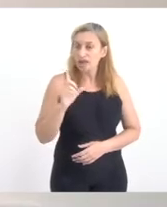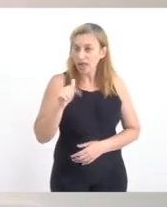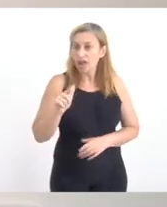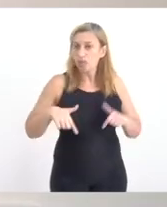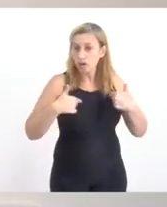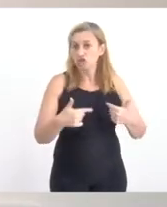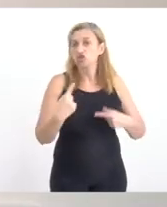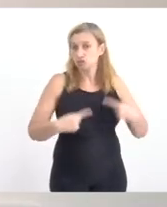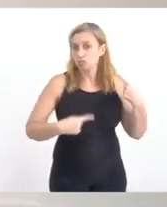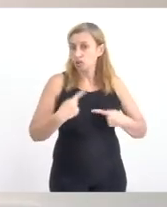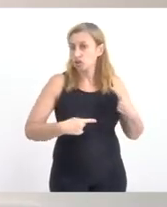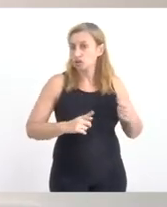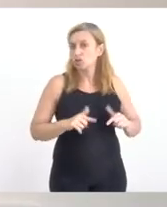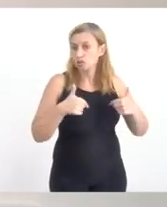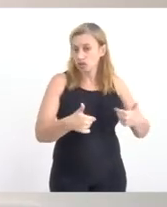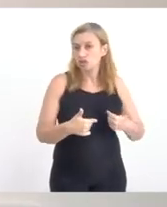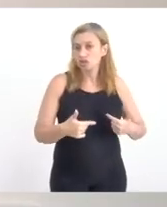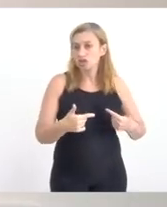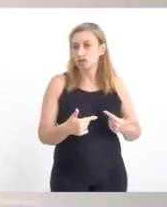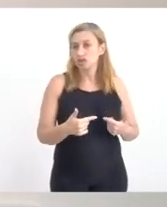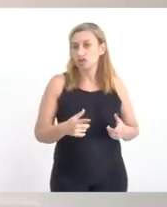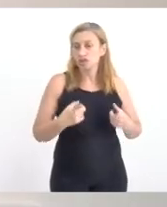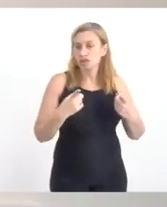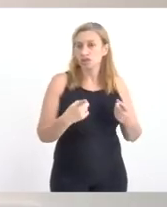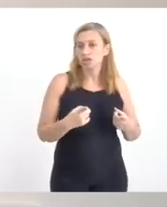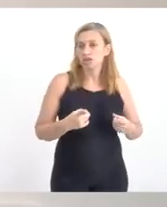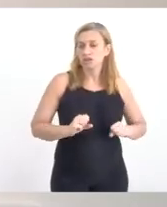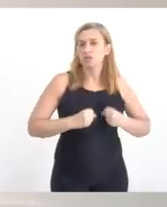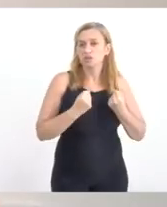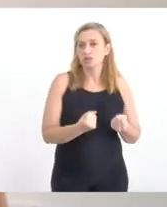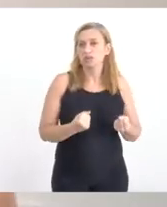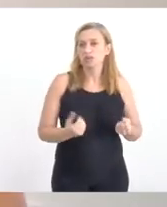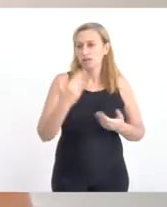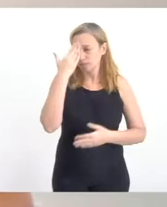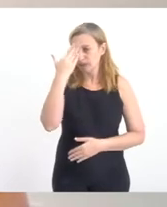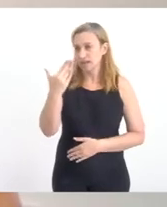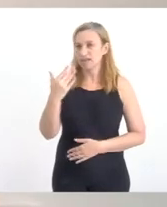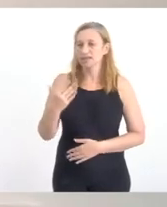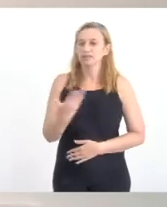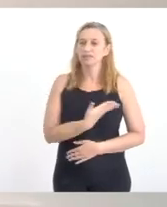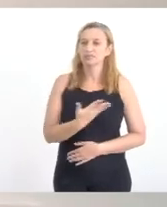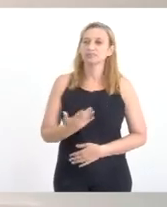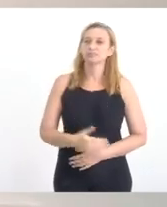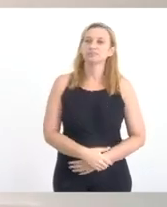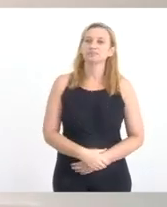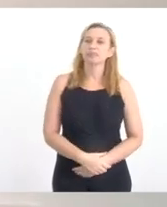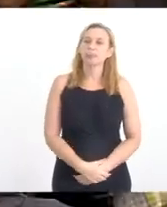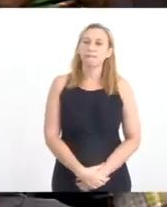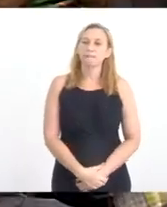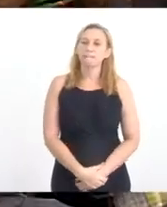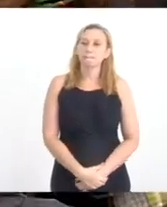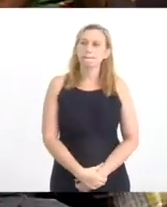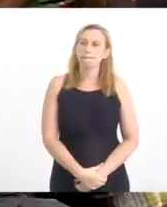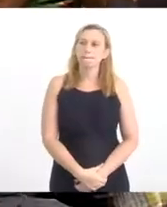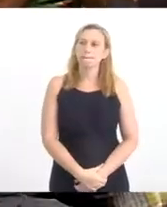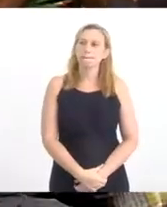é um ato político é um ato de rebeldia é um ato de ousadia e obrigado companheiros a